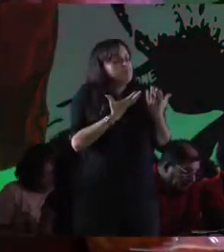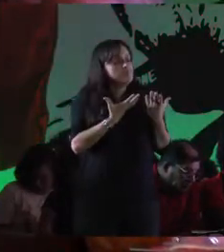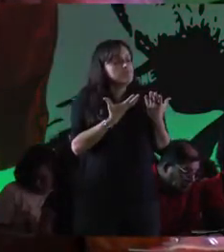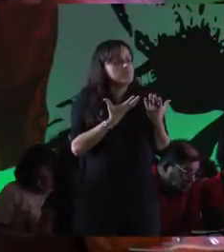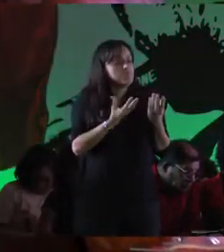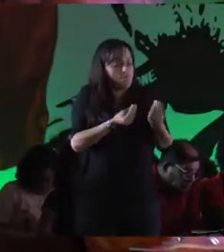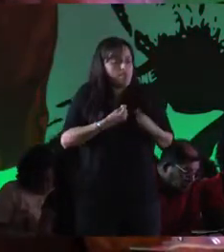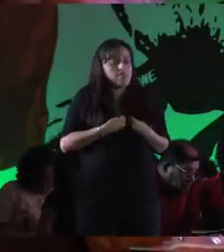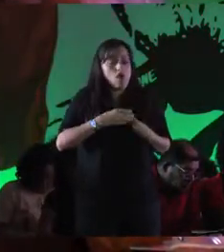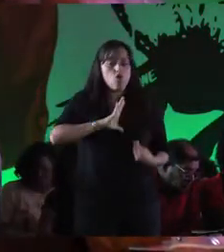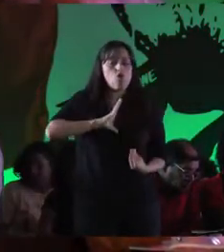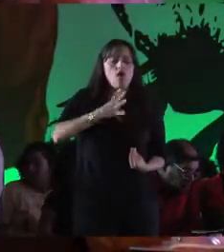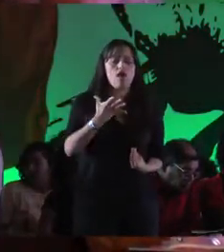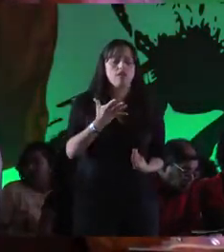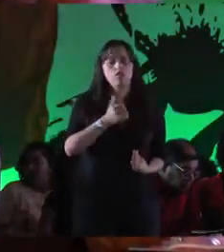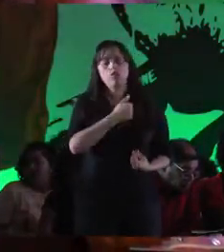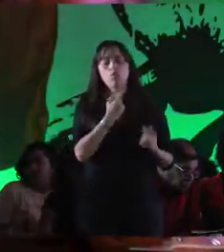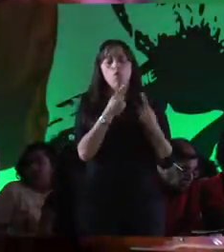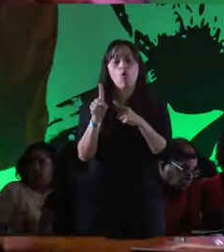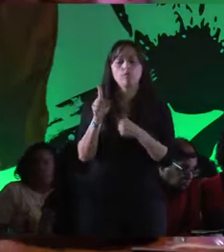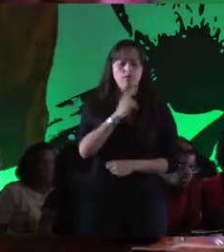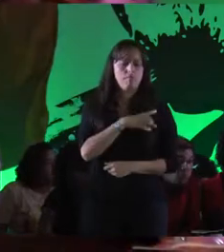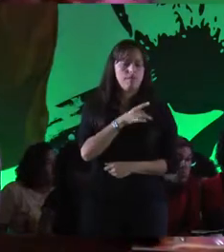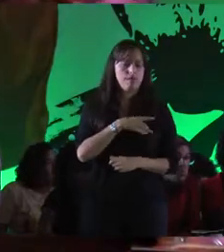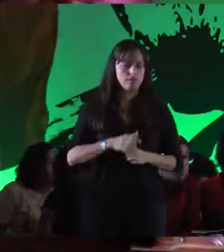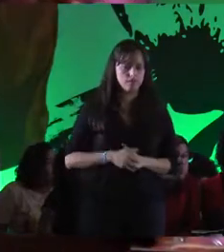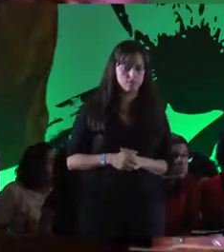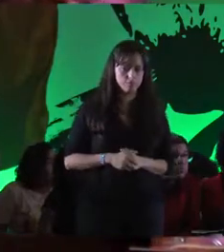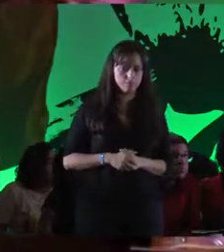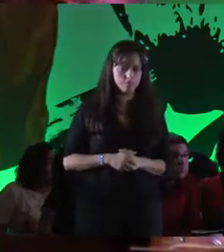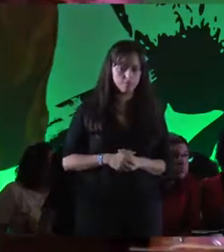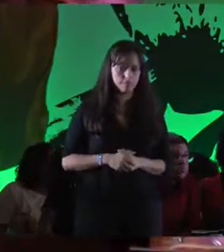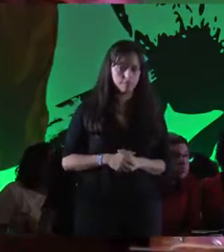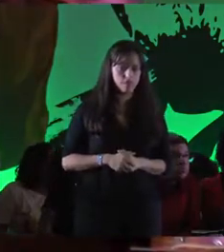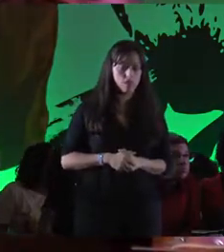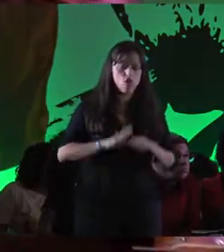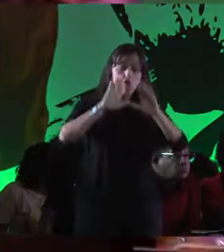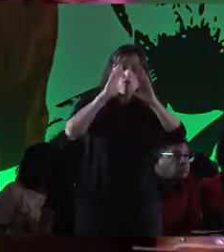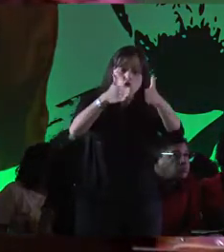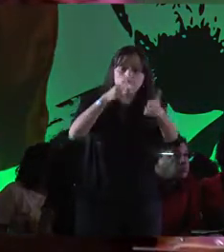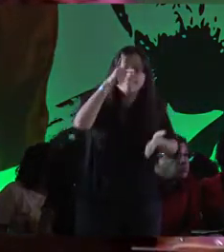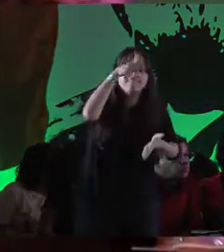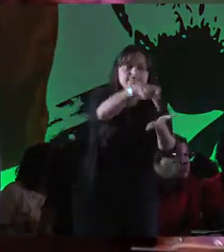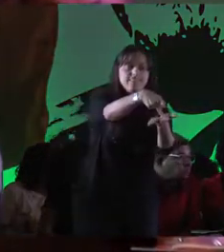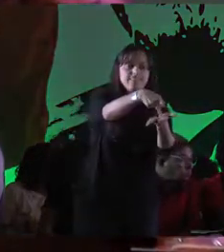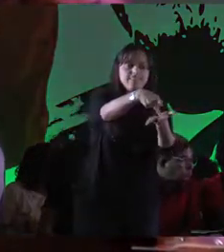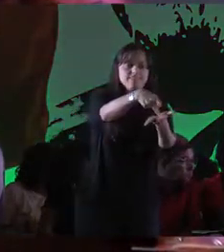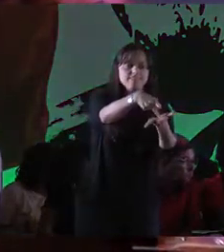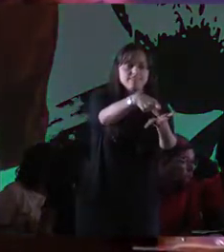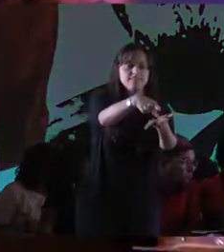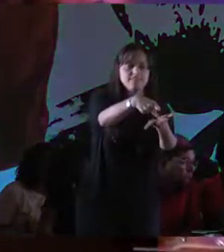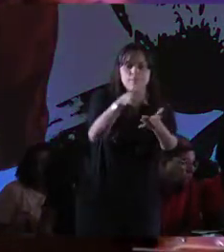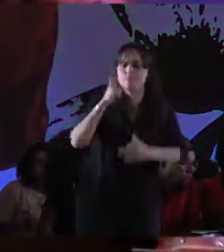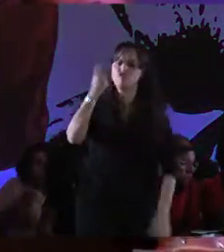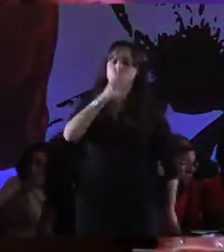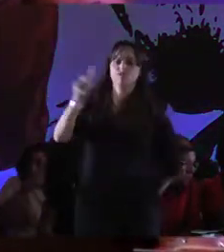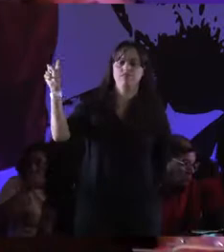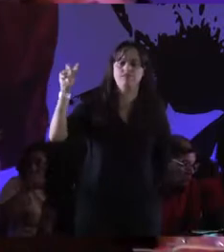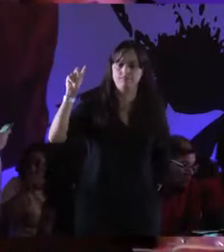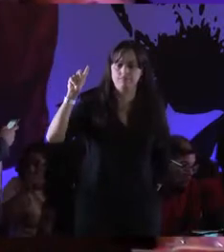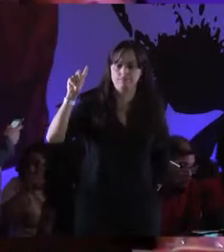medo, que a verdade vence a mentira. A história não tem lugar